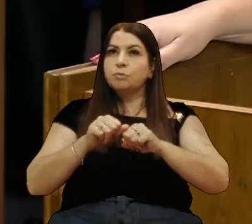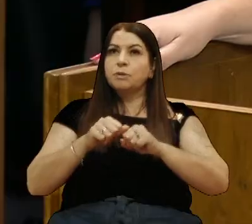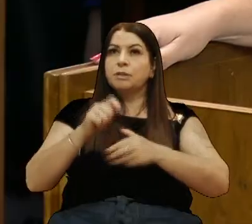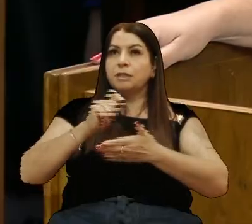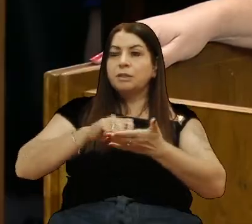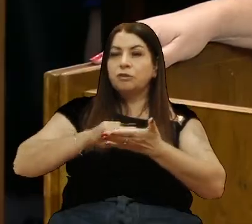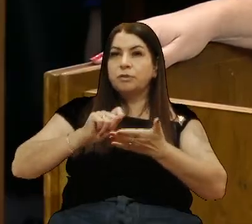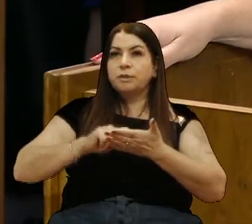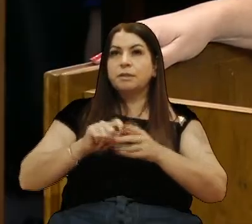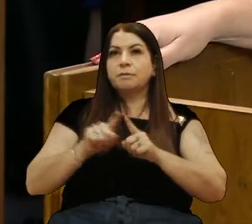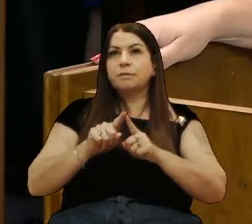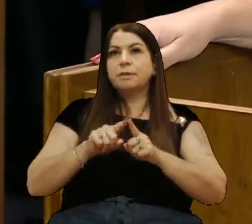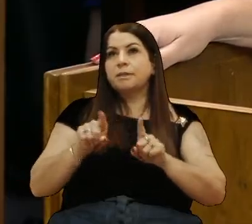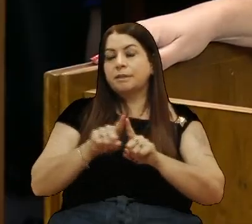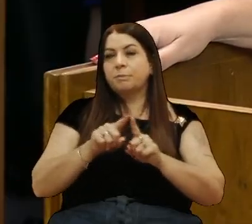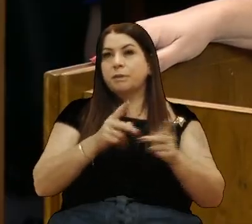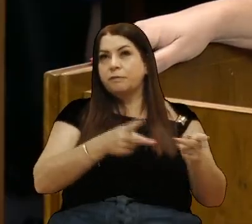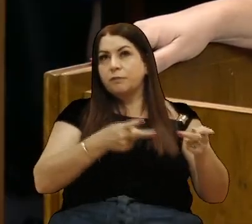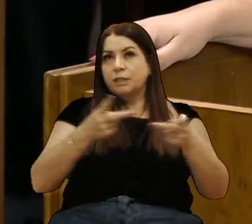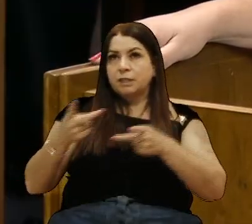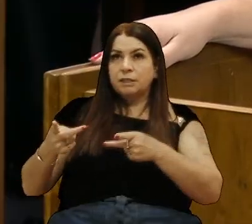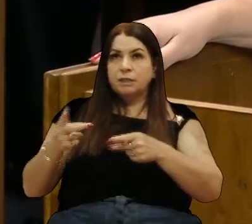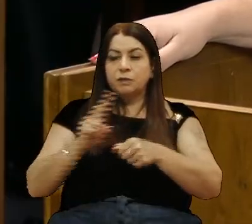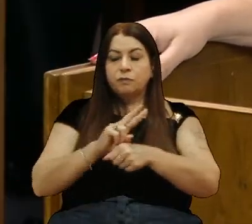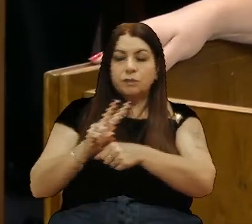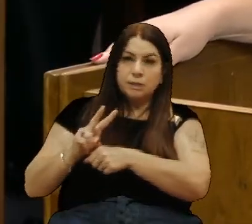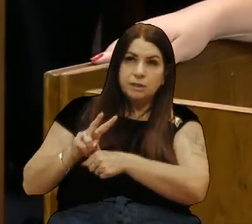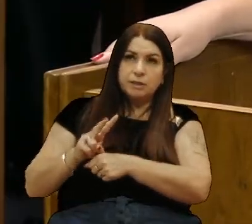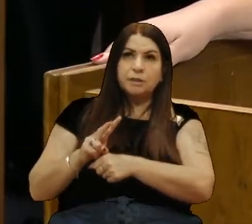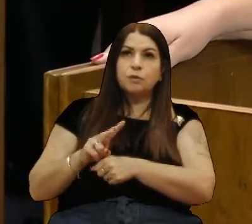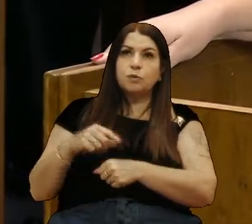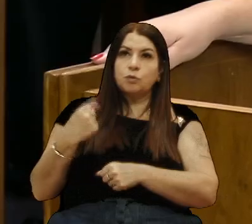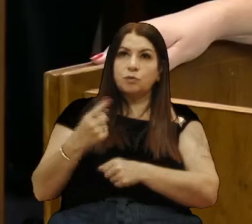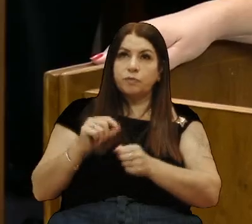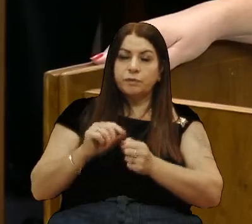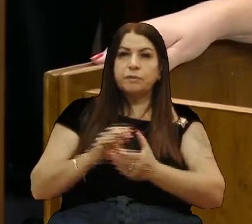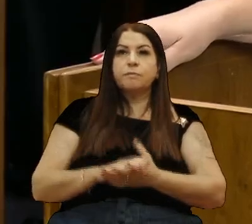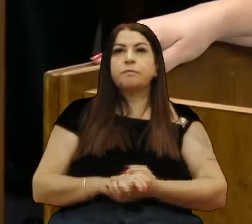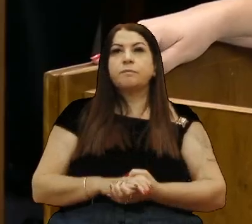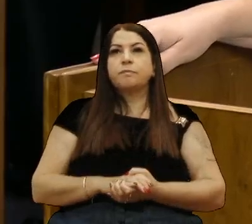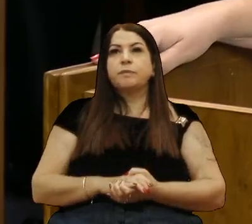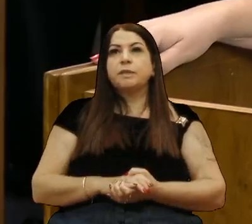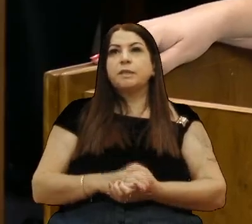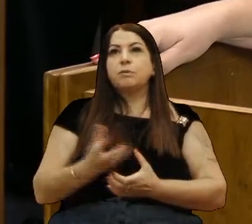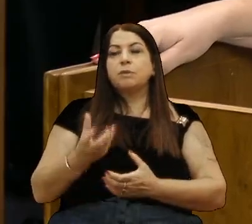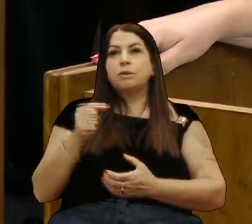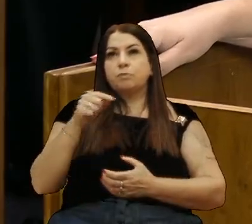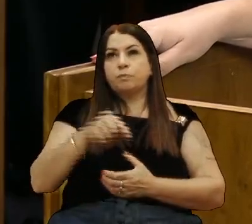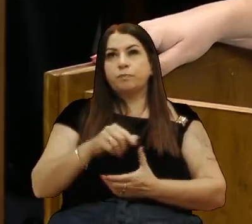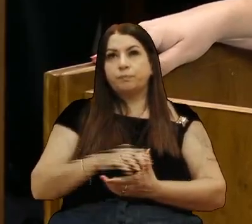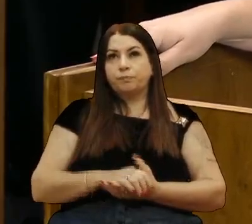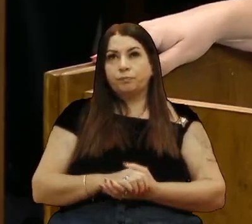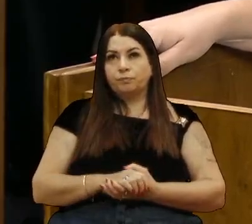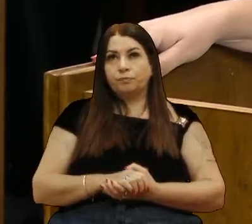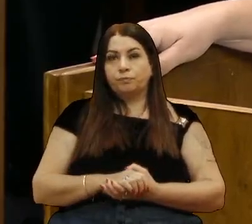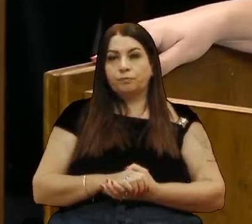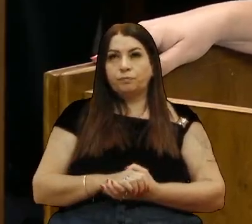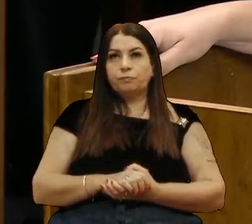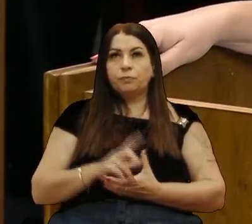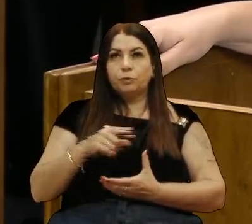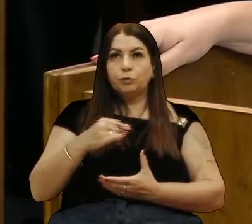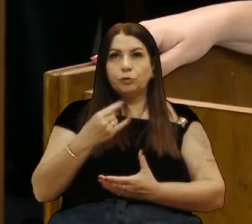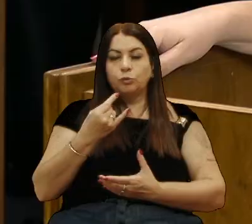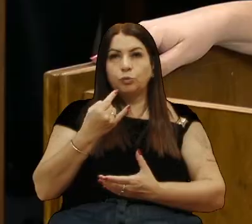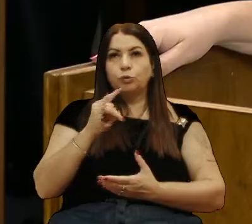indicações. Além, claro, das visitas e fiscalizações que a gente faz. E aqui eu quero trazer, então, a nossa